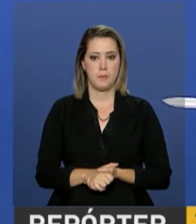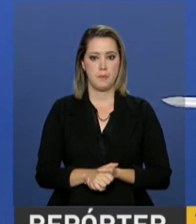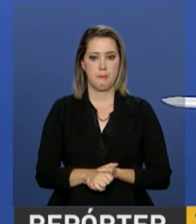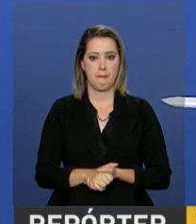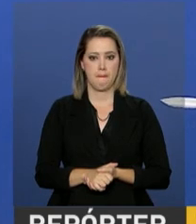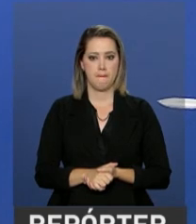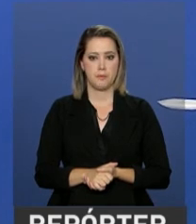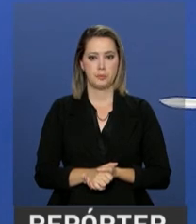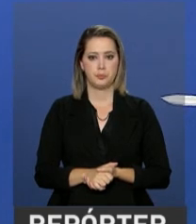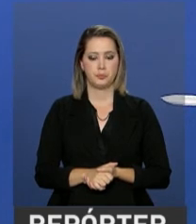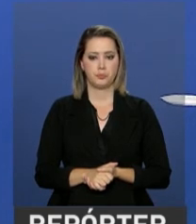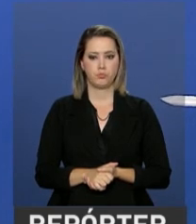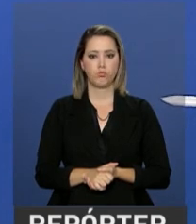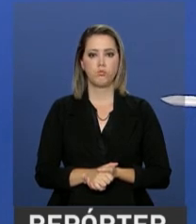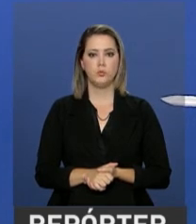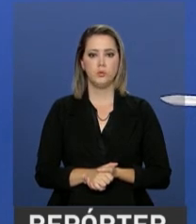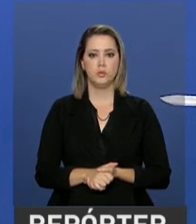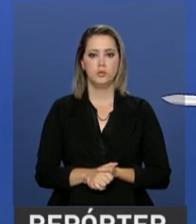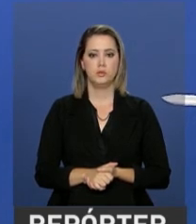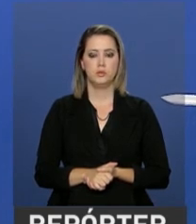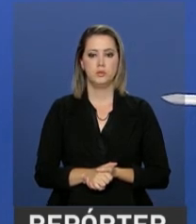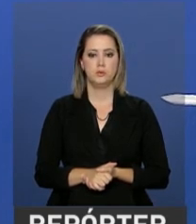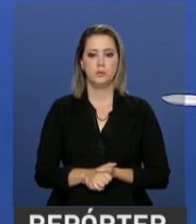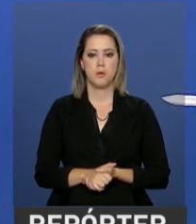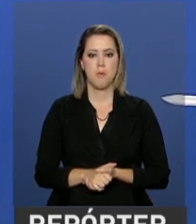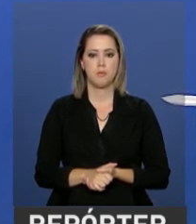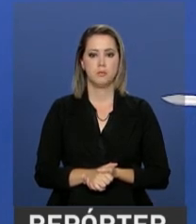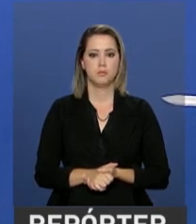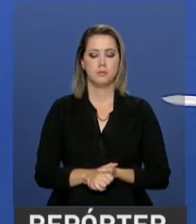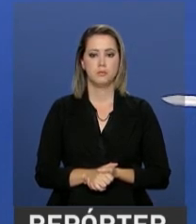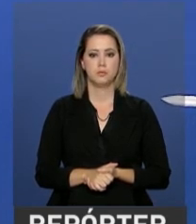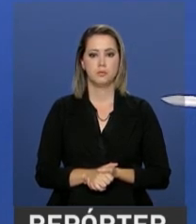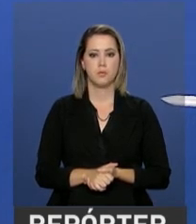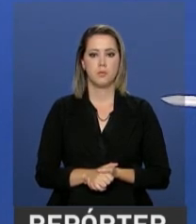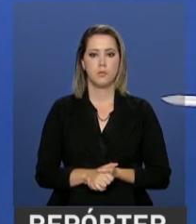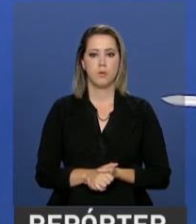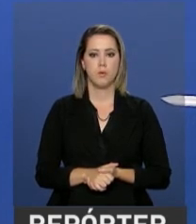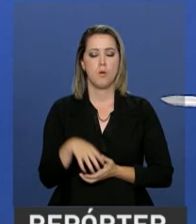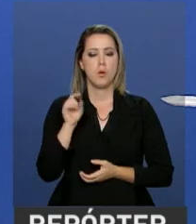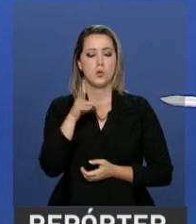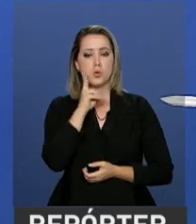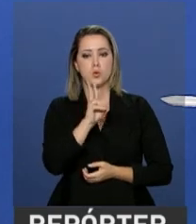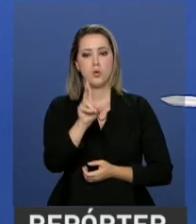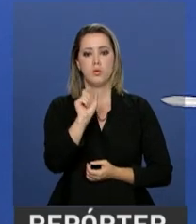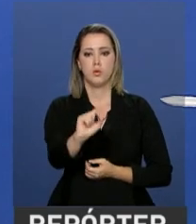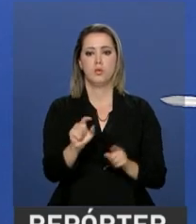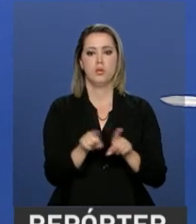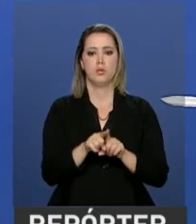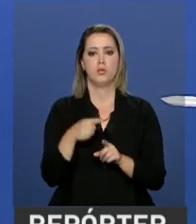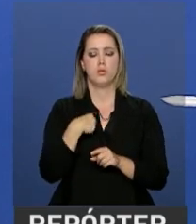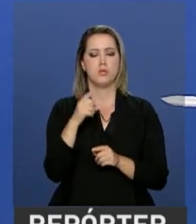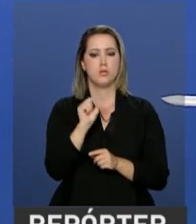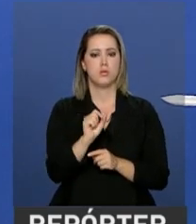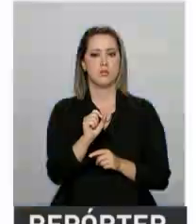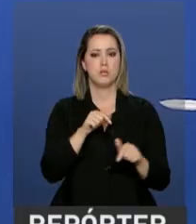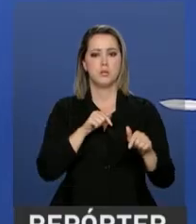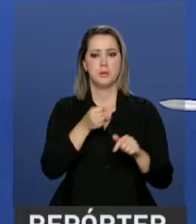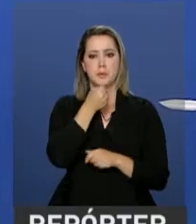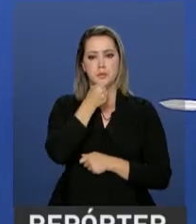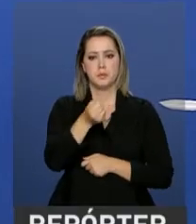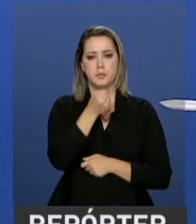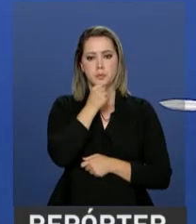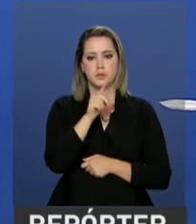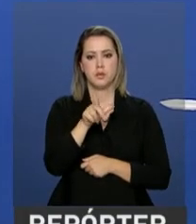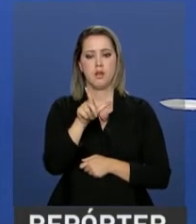desconfiança ou intenção de inibir a Lava Jato. Basta olhar as minhas entrevistas. A